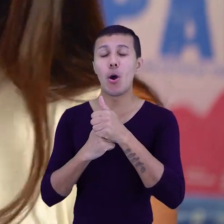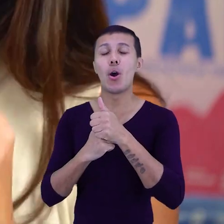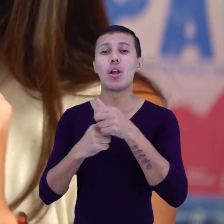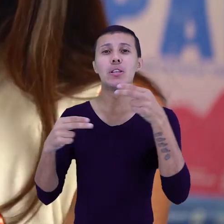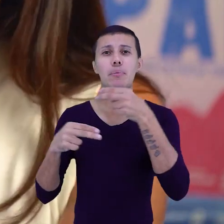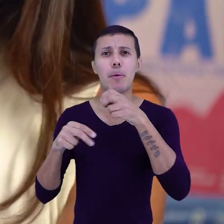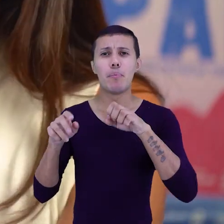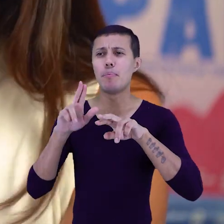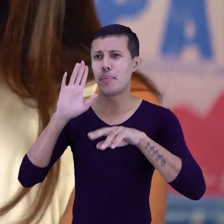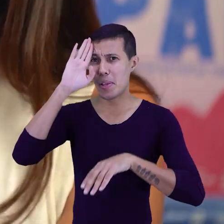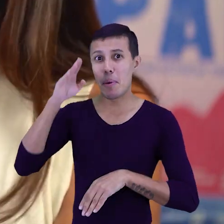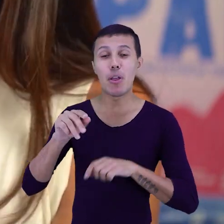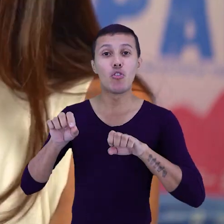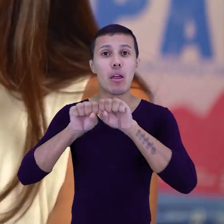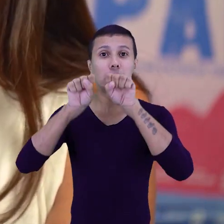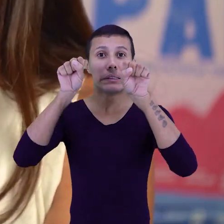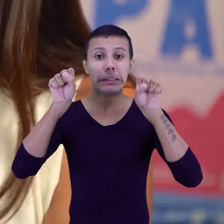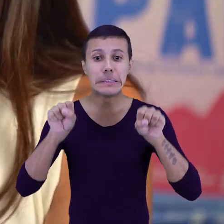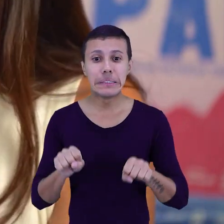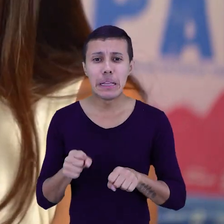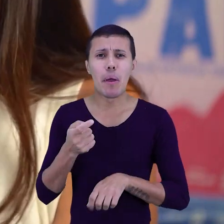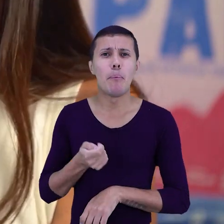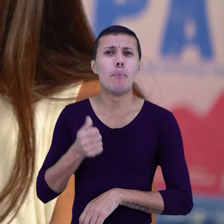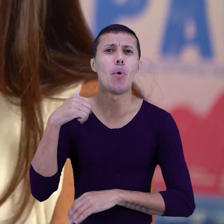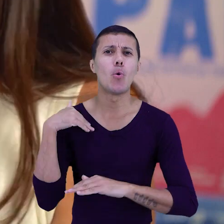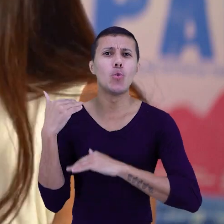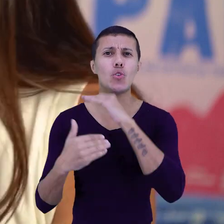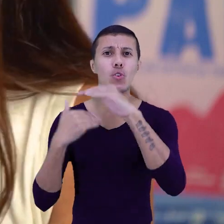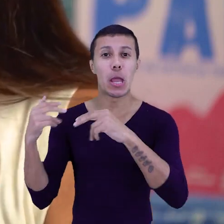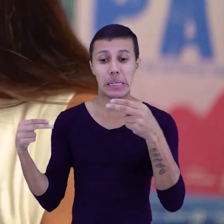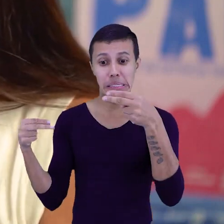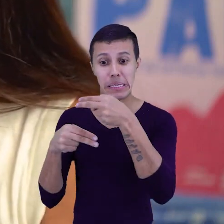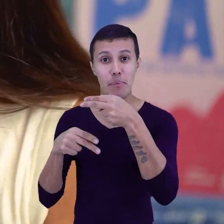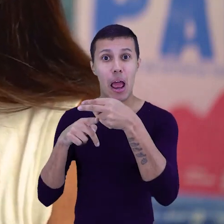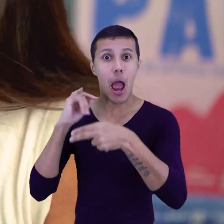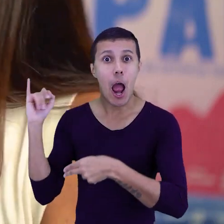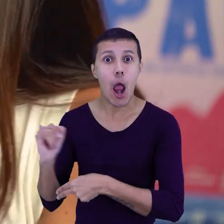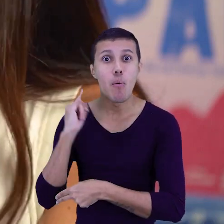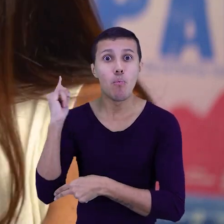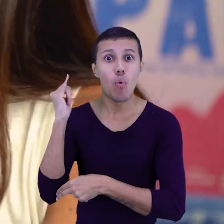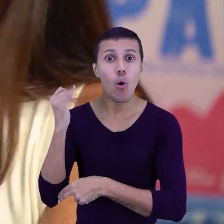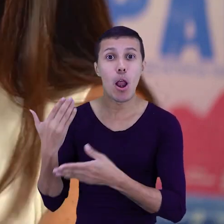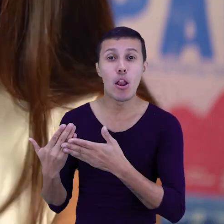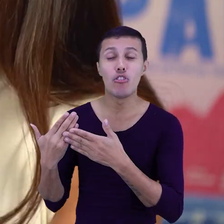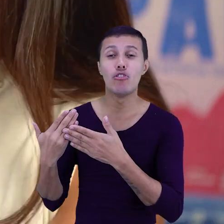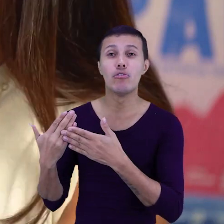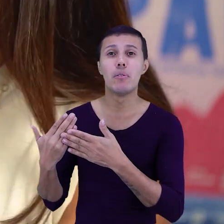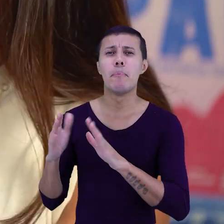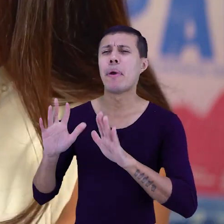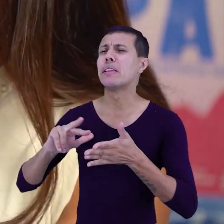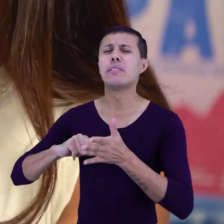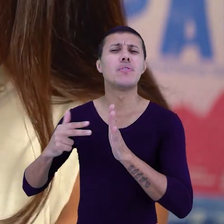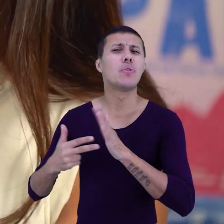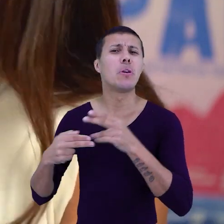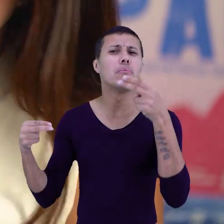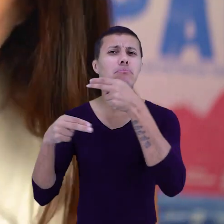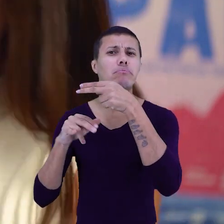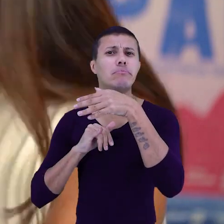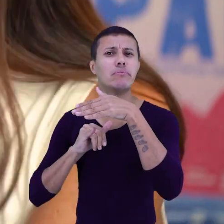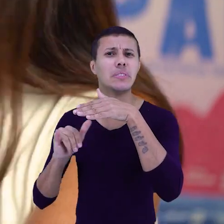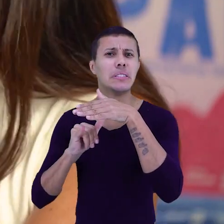Principalmente nos ecossistemas menos desenvolvidos, o Sebrae tem um papel fundamental. E o que é o Sebrae for Startups?